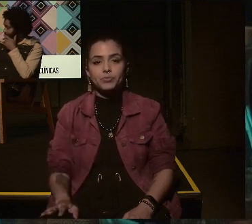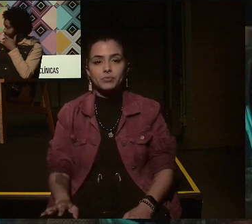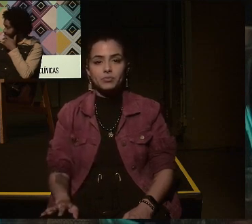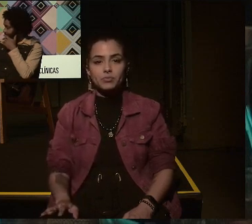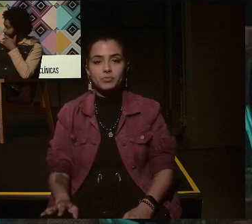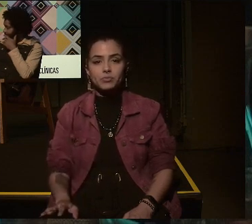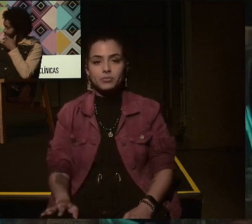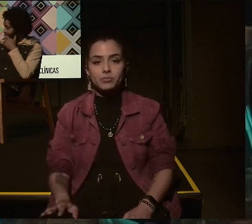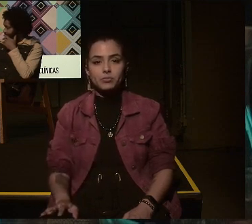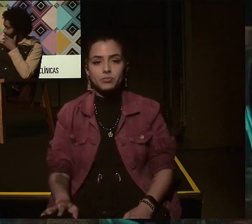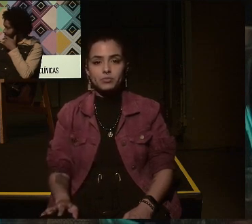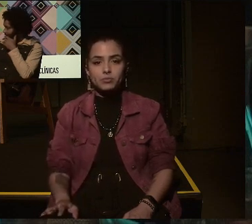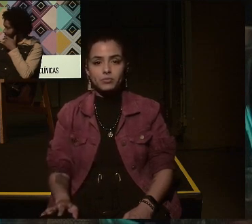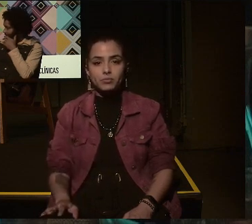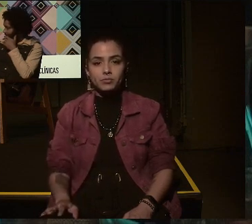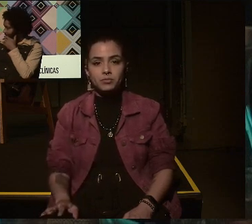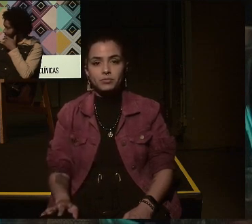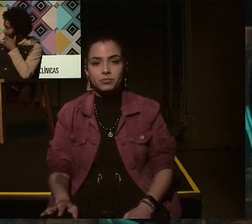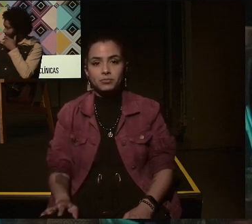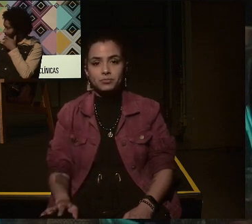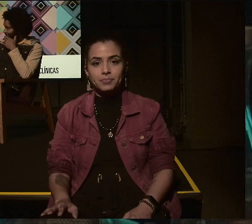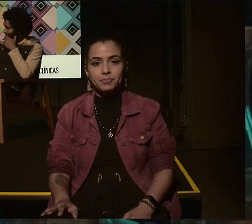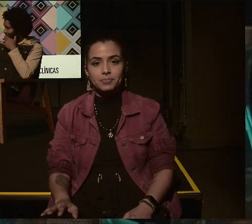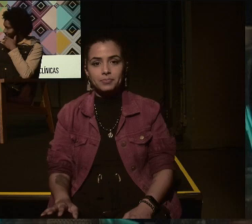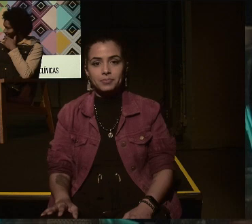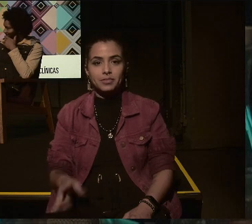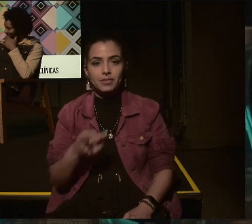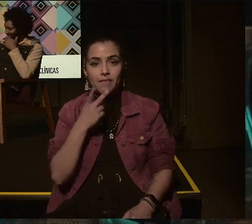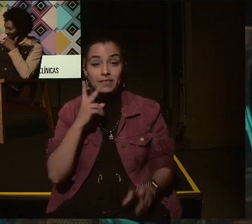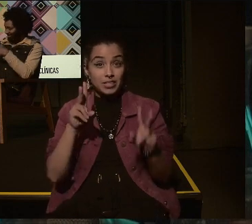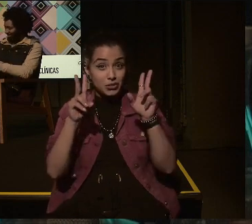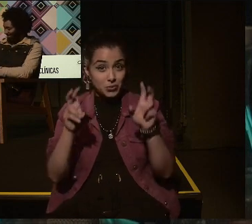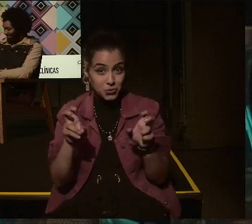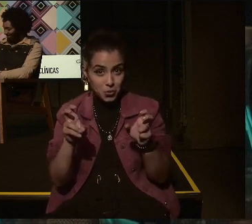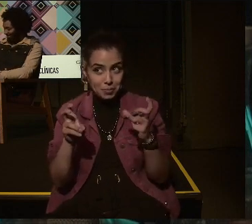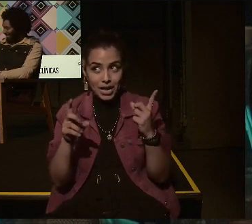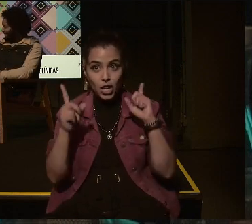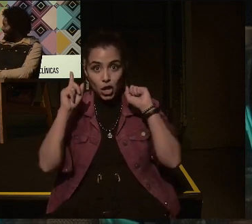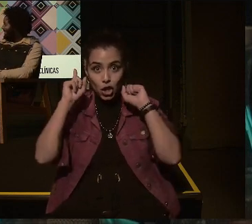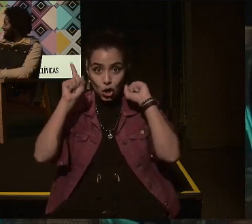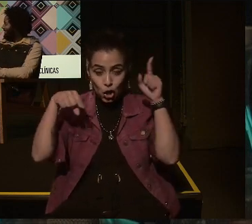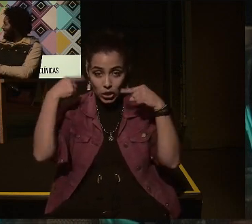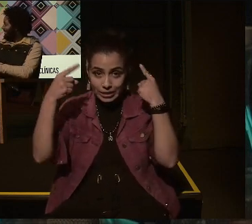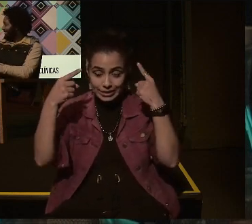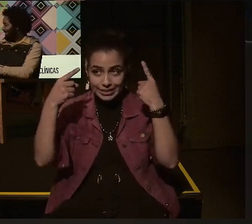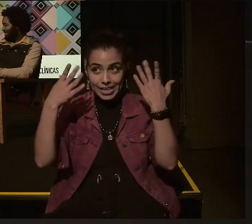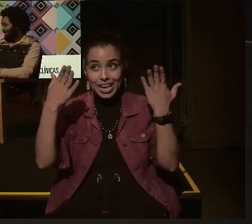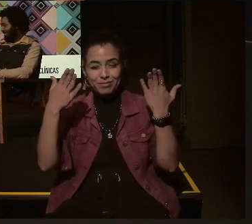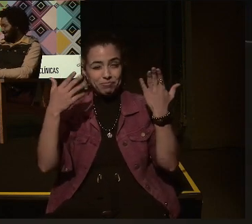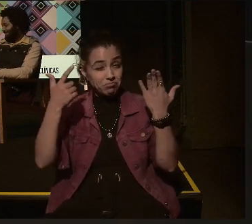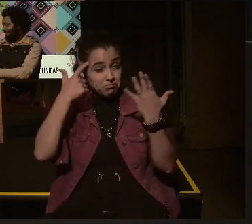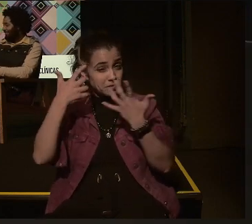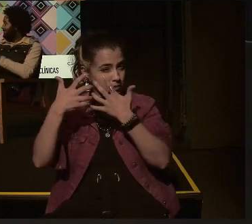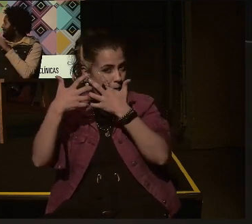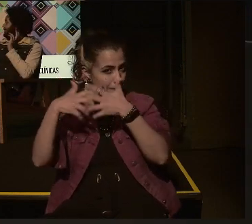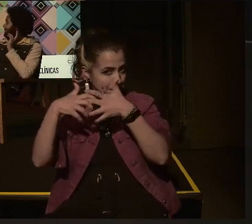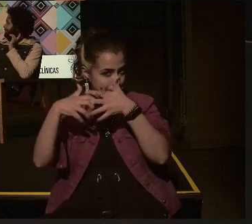Quer enlouquecer, aí tem que estar muito louco. Vamos pensar juntos, sim, porque